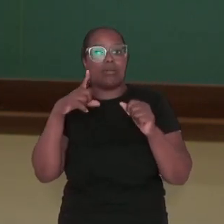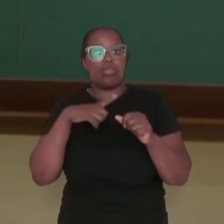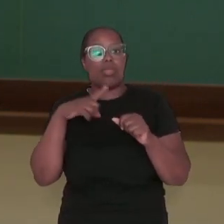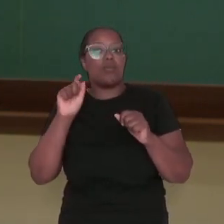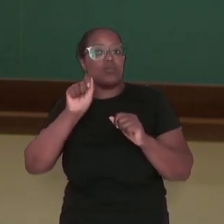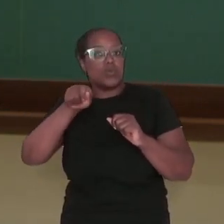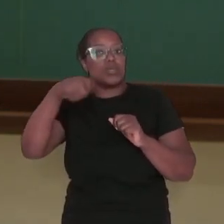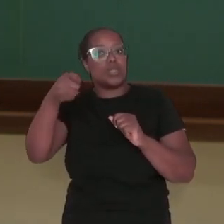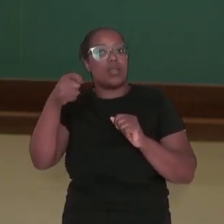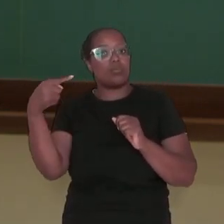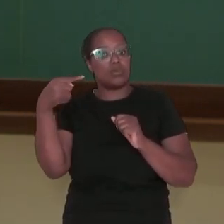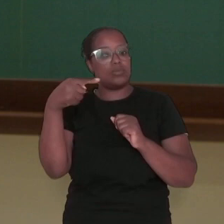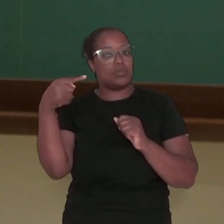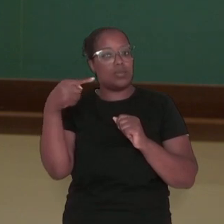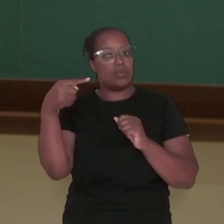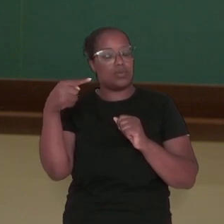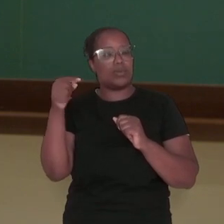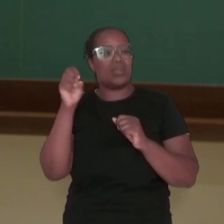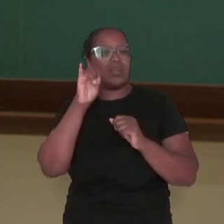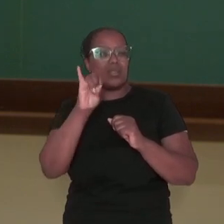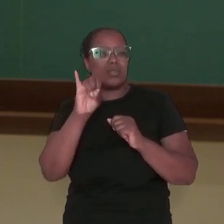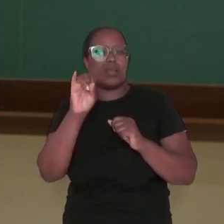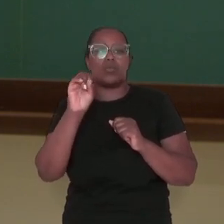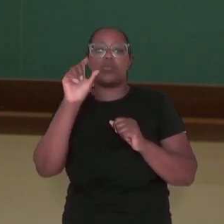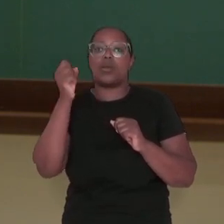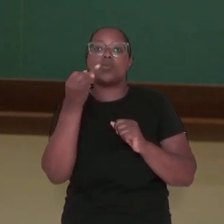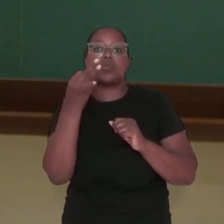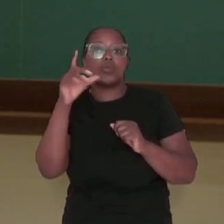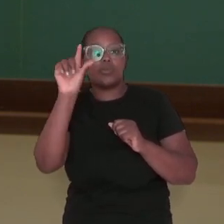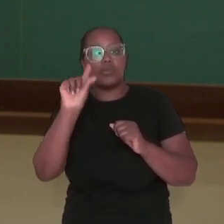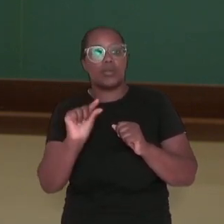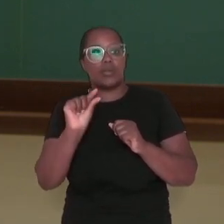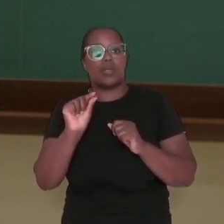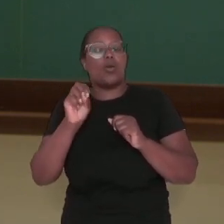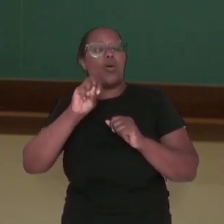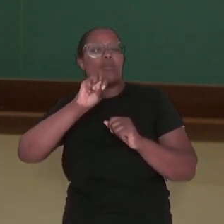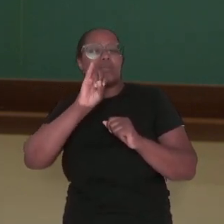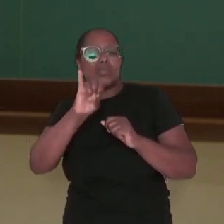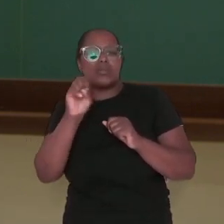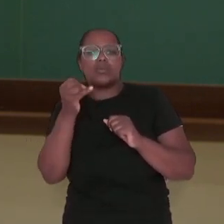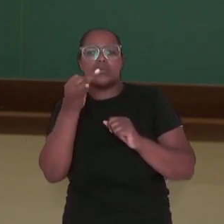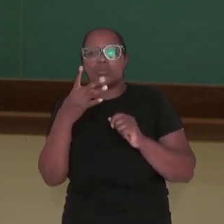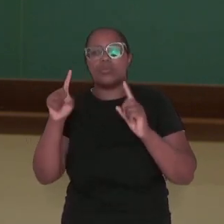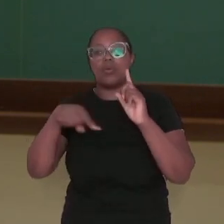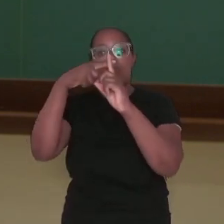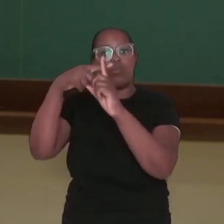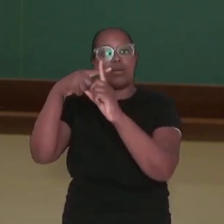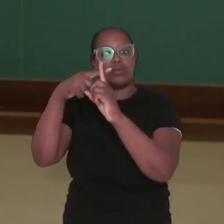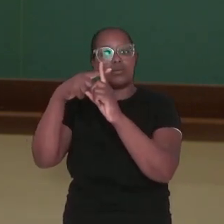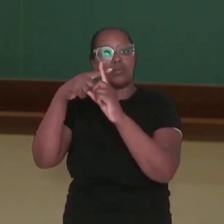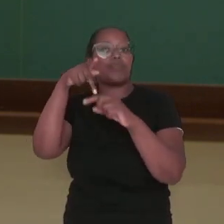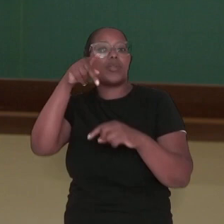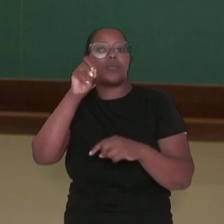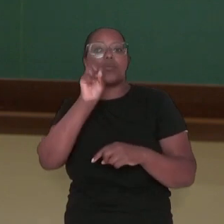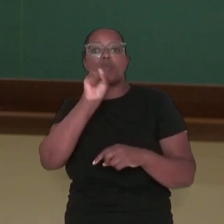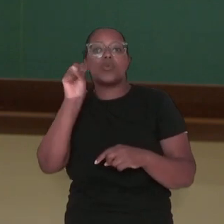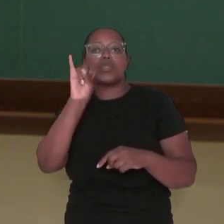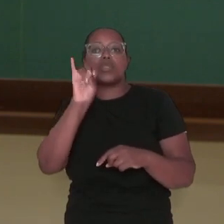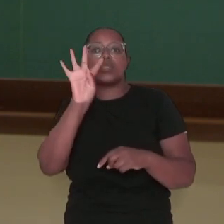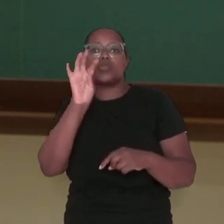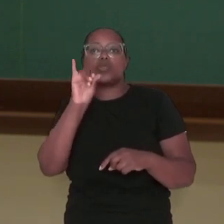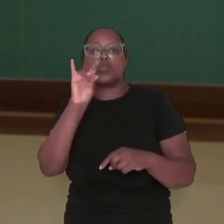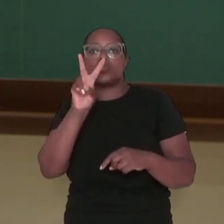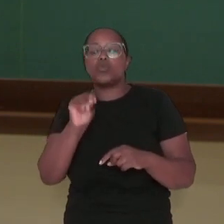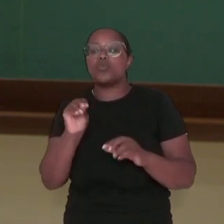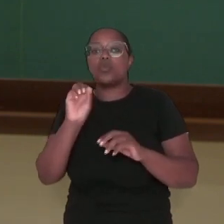um número pequeno. Quando não é negativo, é um número positivo, é um número grande, está indicando um número bem grande.